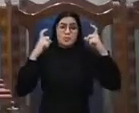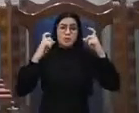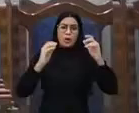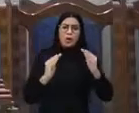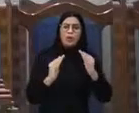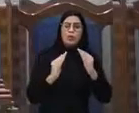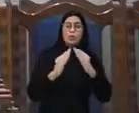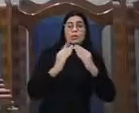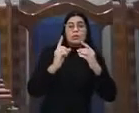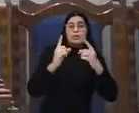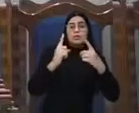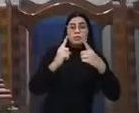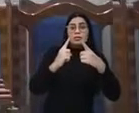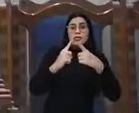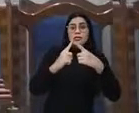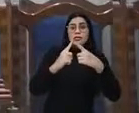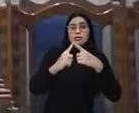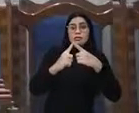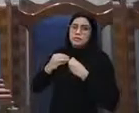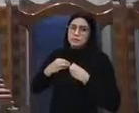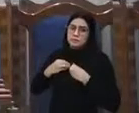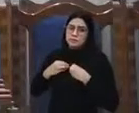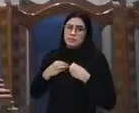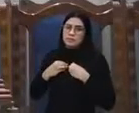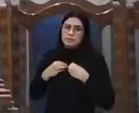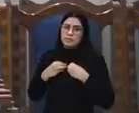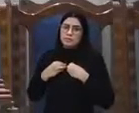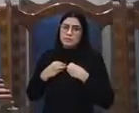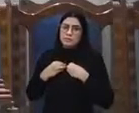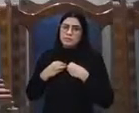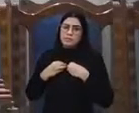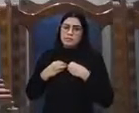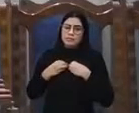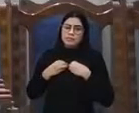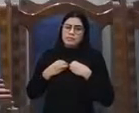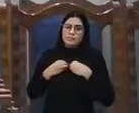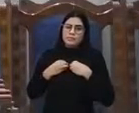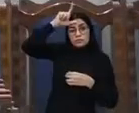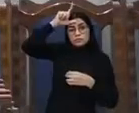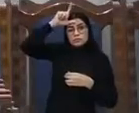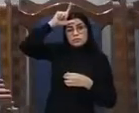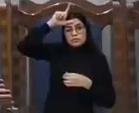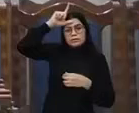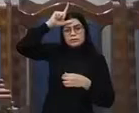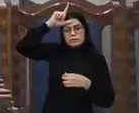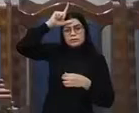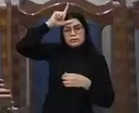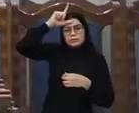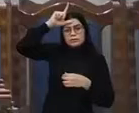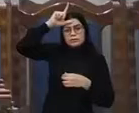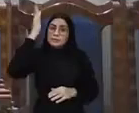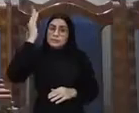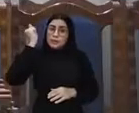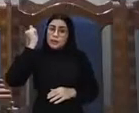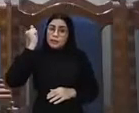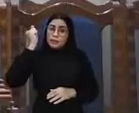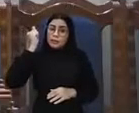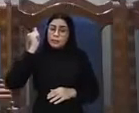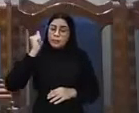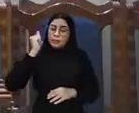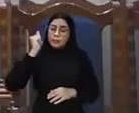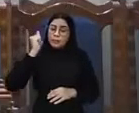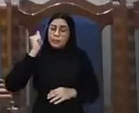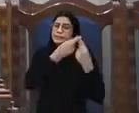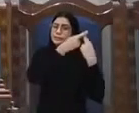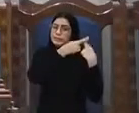sua parte. Os administradores sabem da responsabilidade que têm e